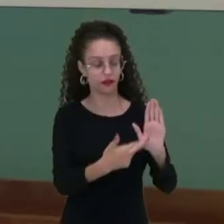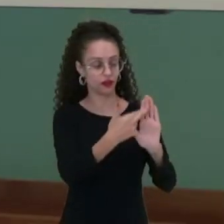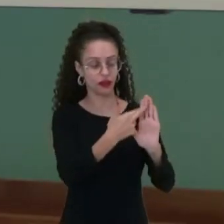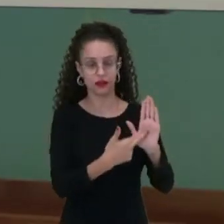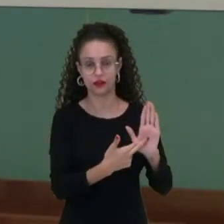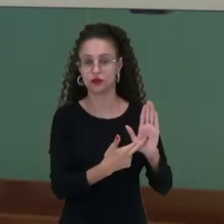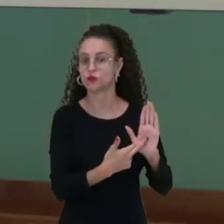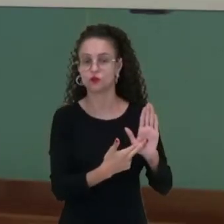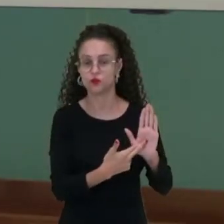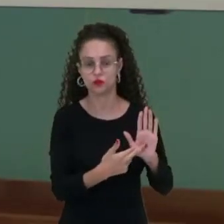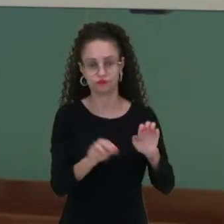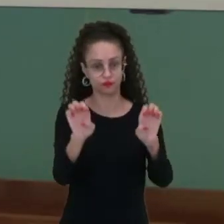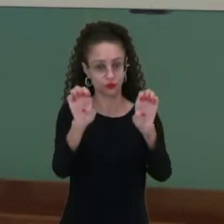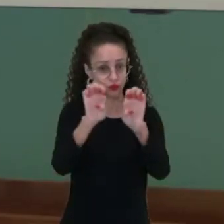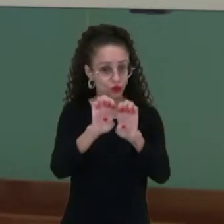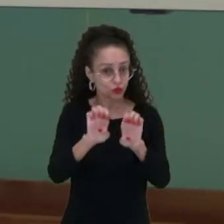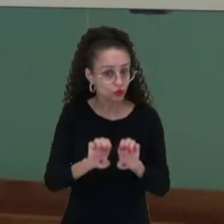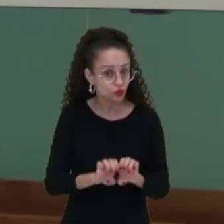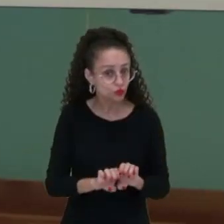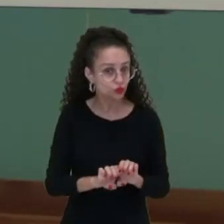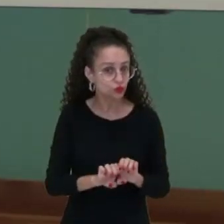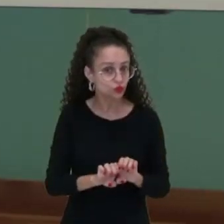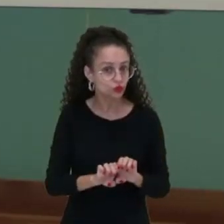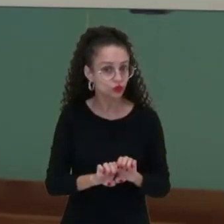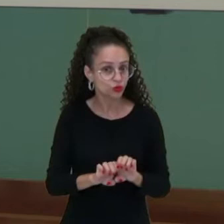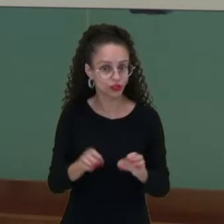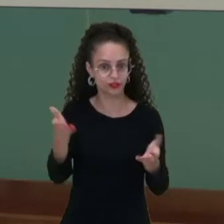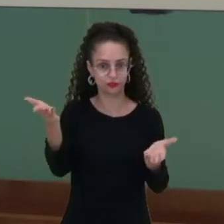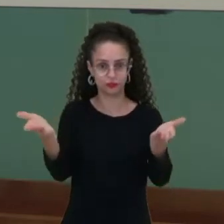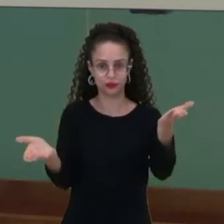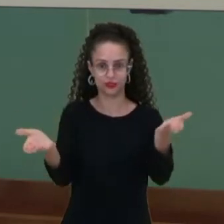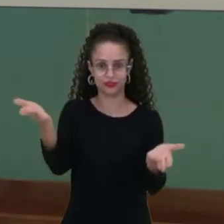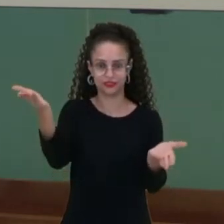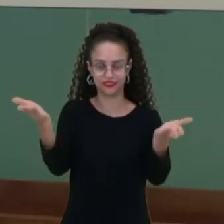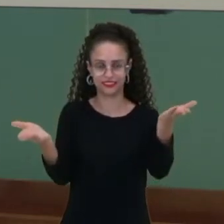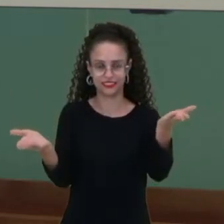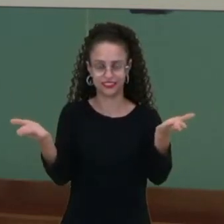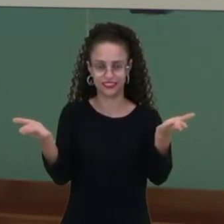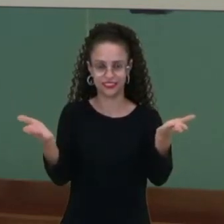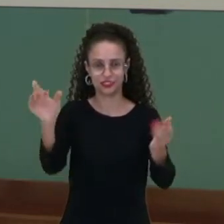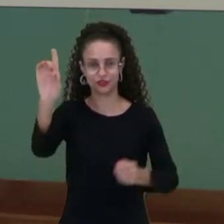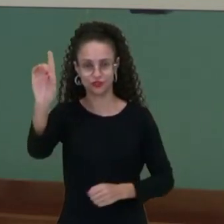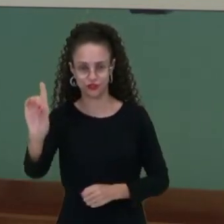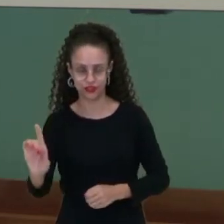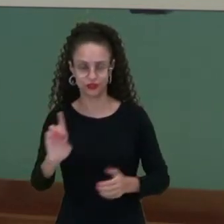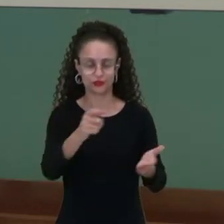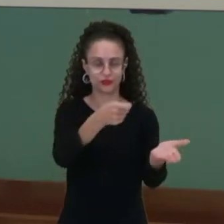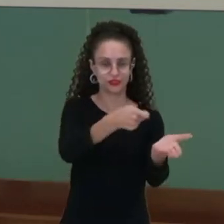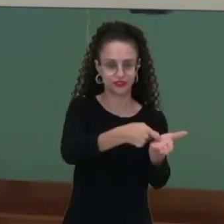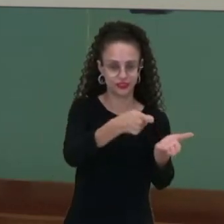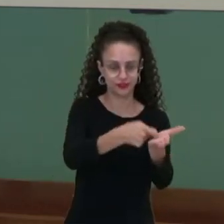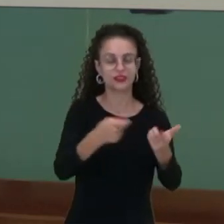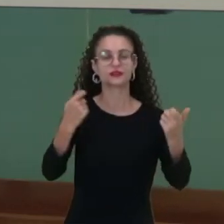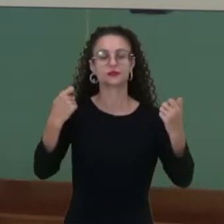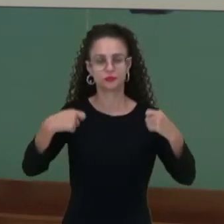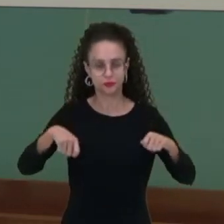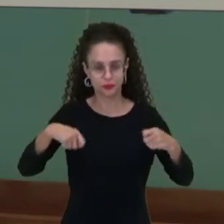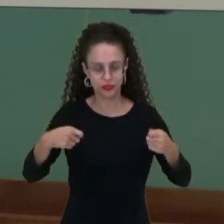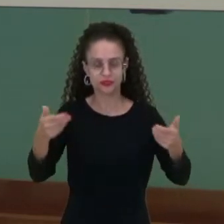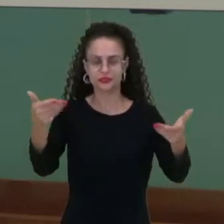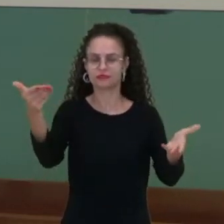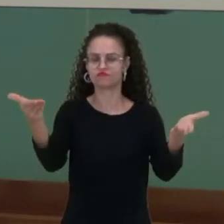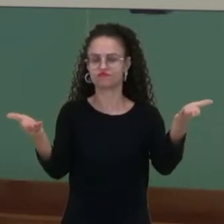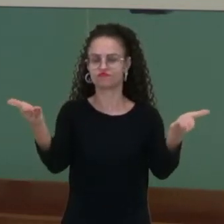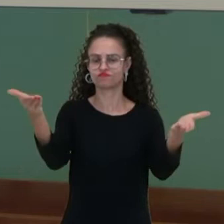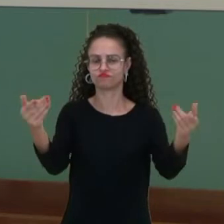a estrutura da balança, direitos e deveres precisam estar